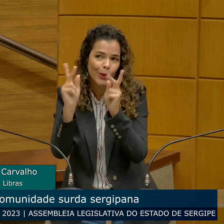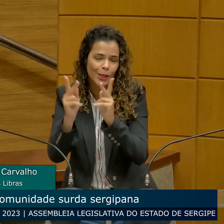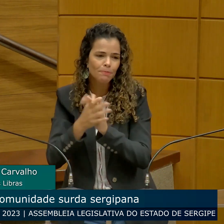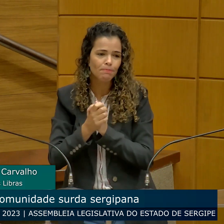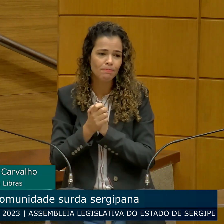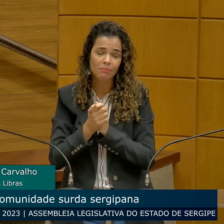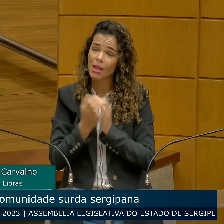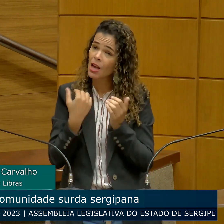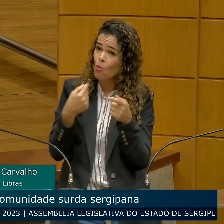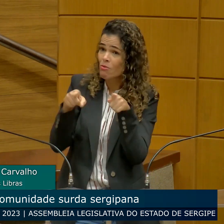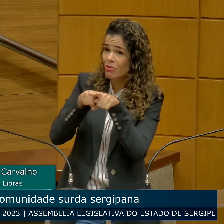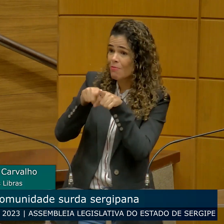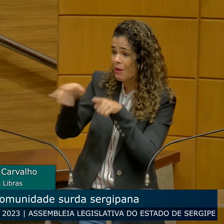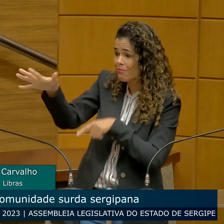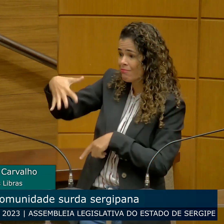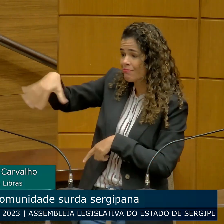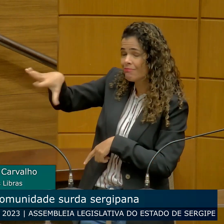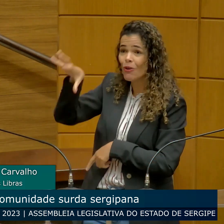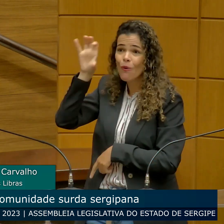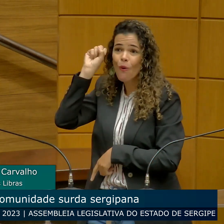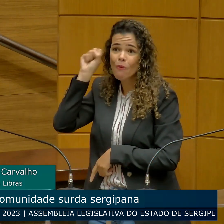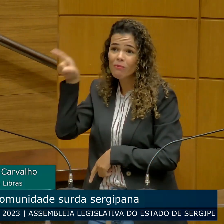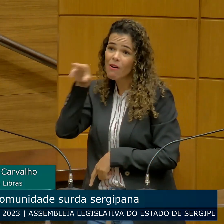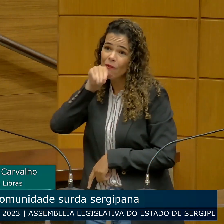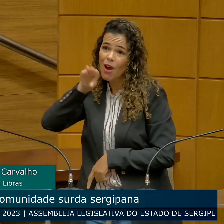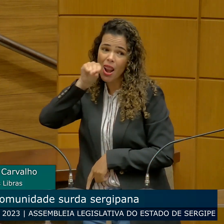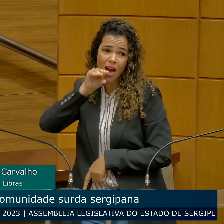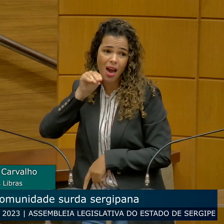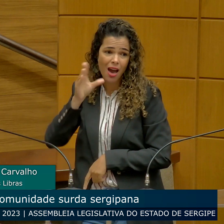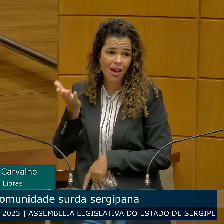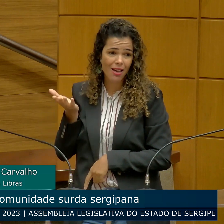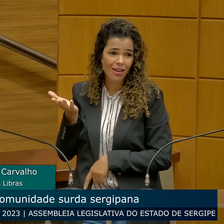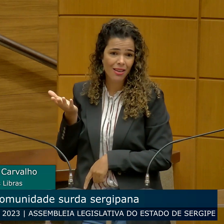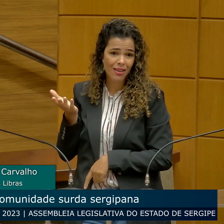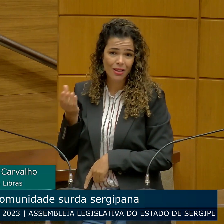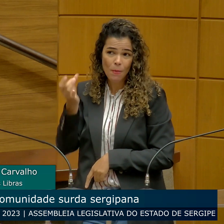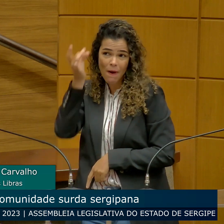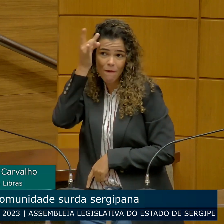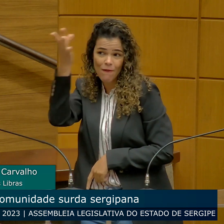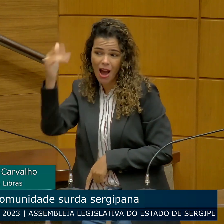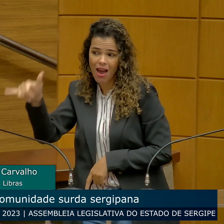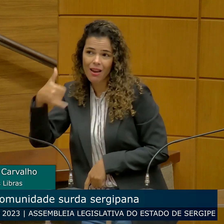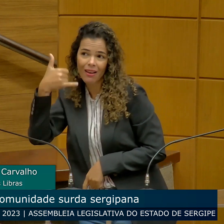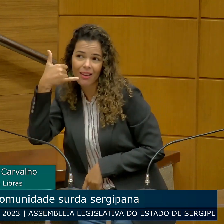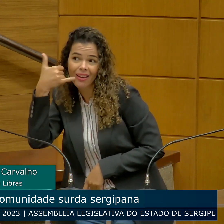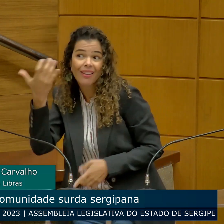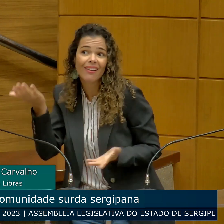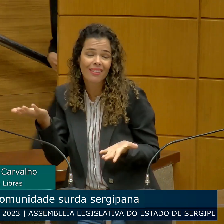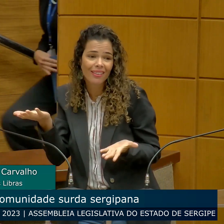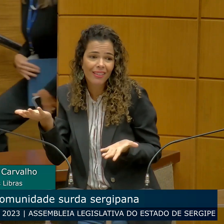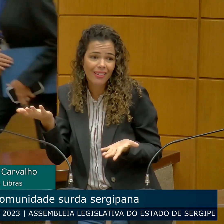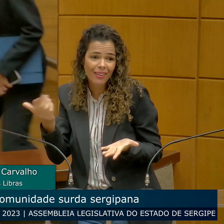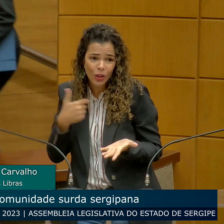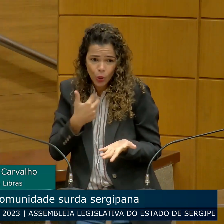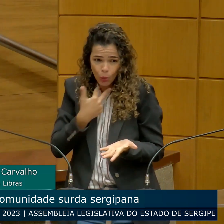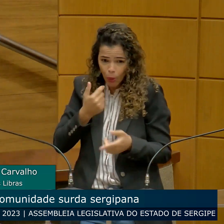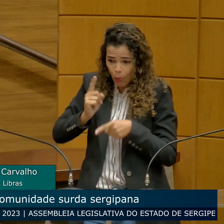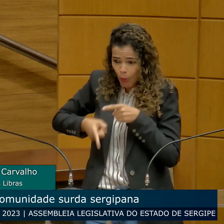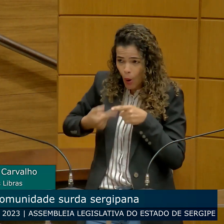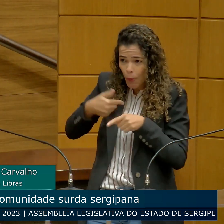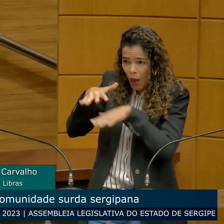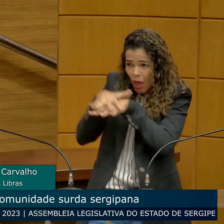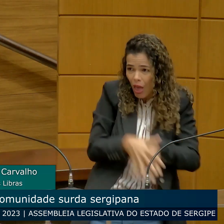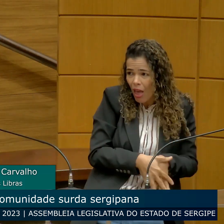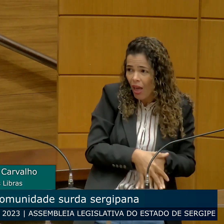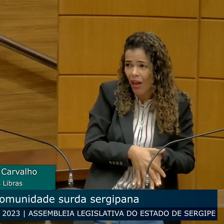respeitar a questão, né? A prioridade, já que os outros falam, atendo